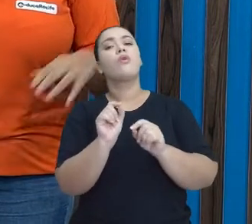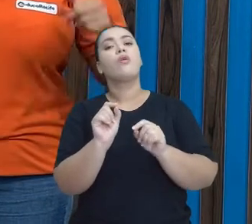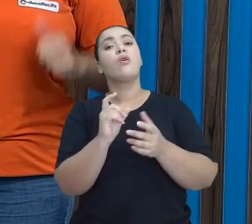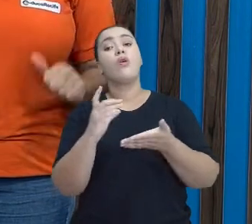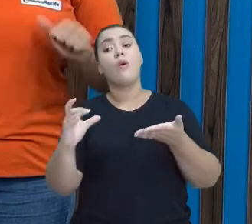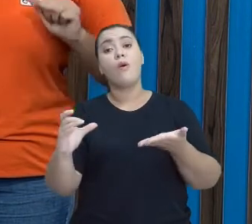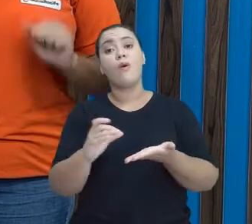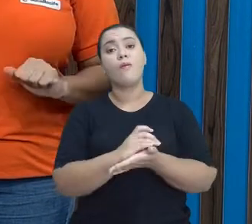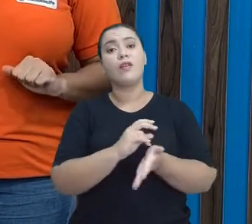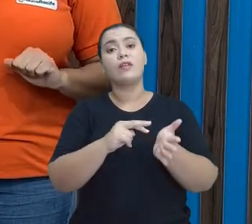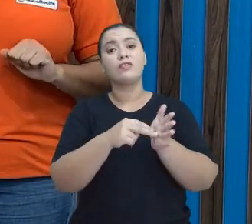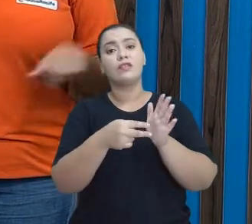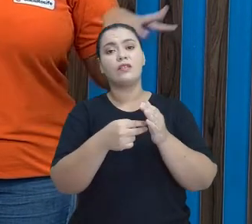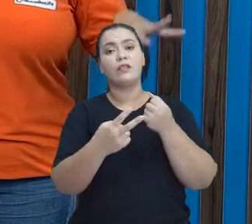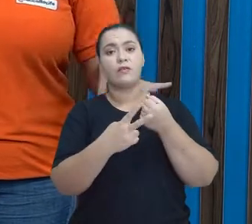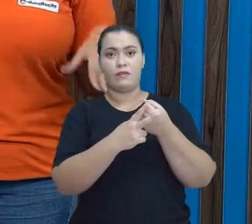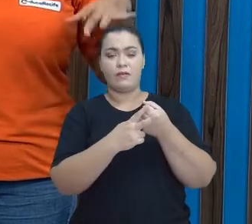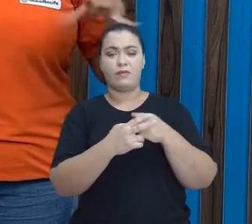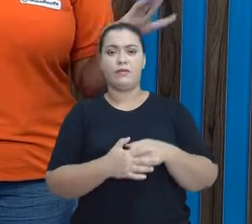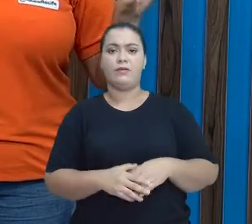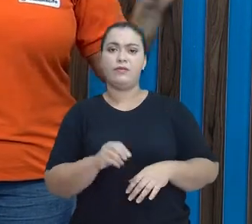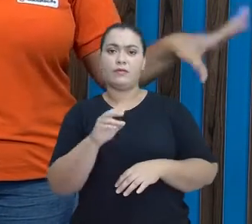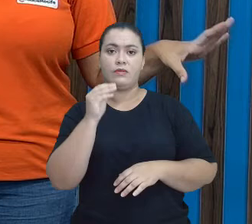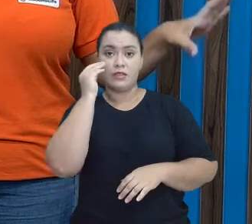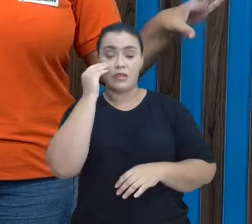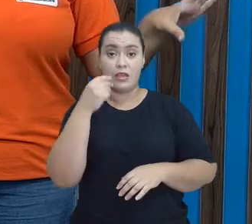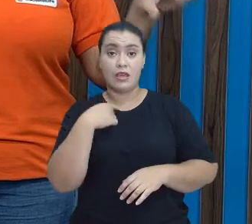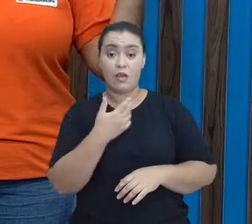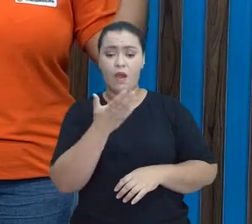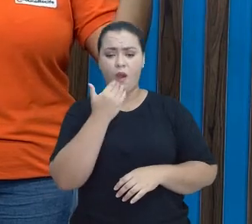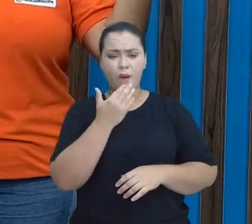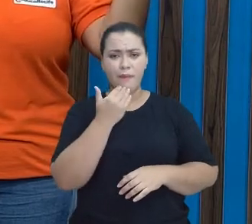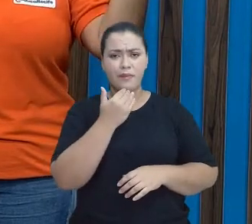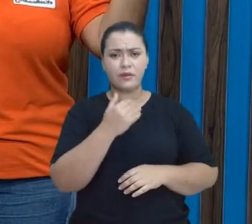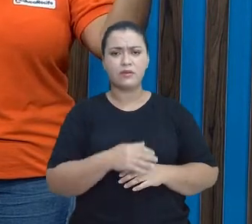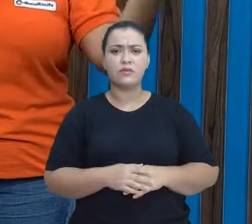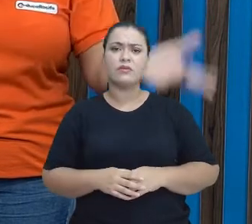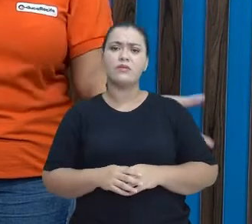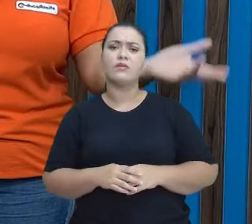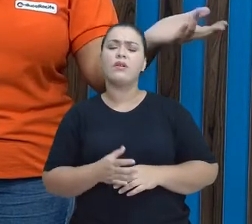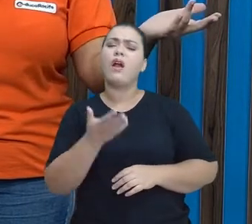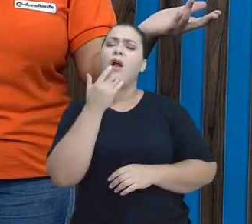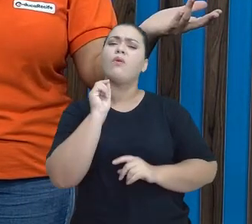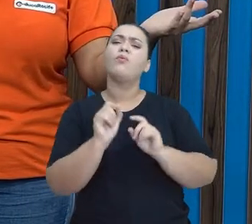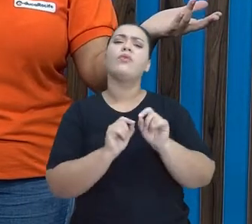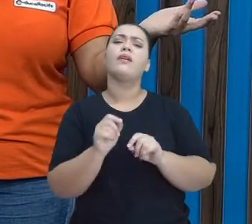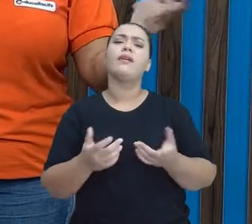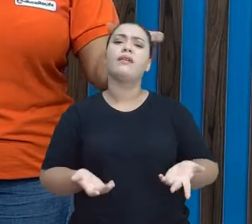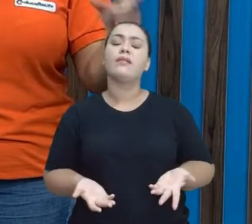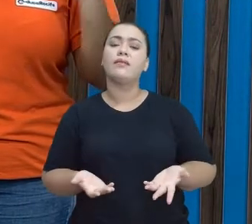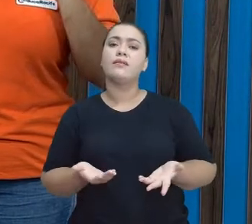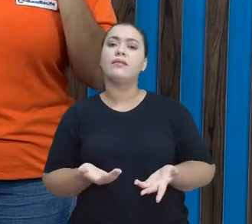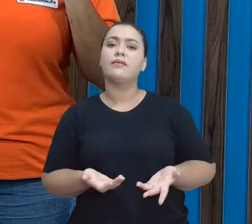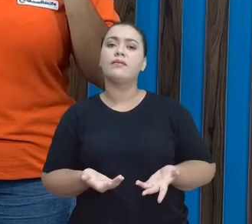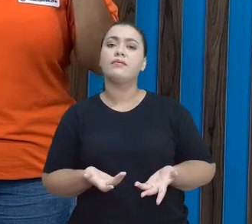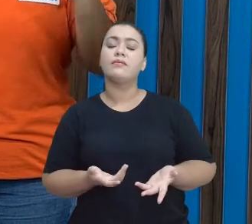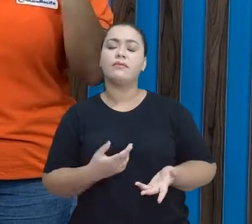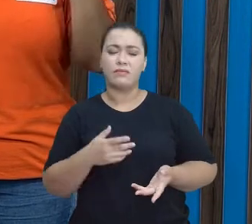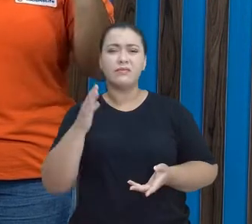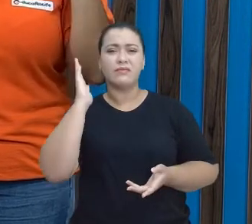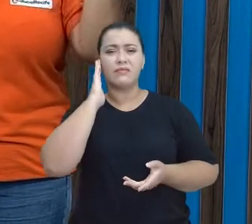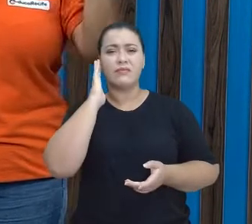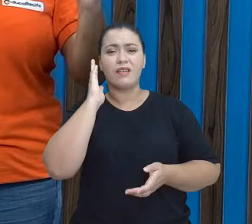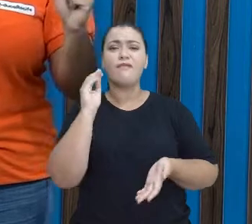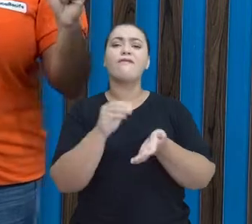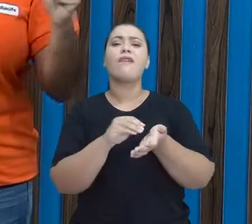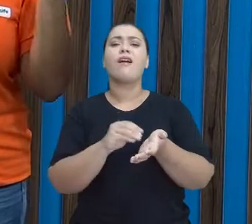o sentido do verbo. Então, se eu digo, eu como o quê? Então, vocês notam, precisa